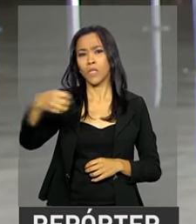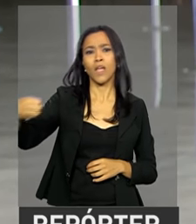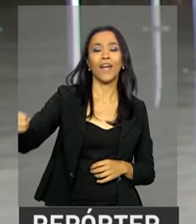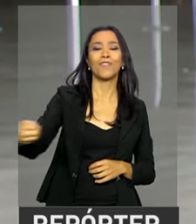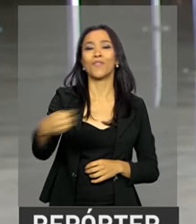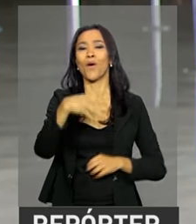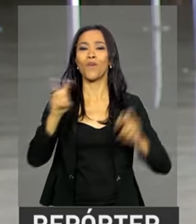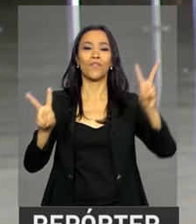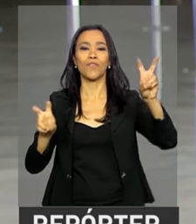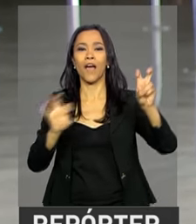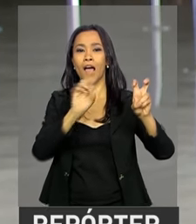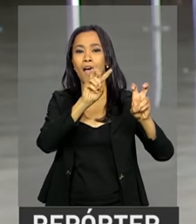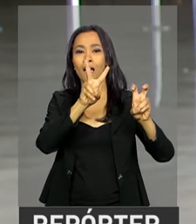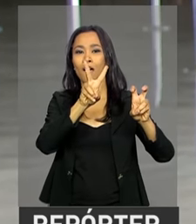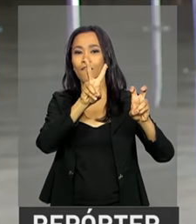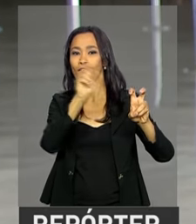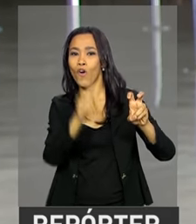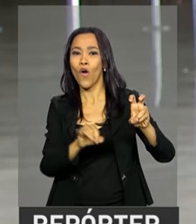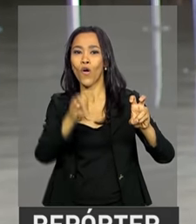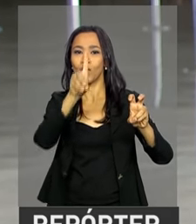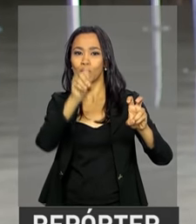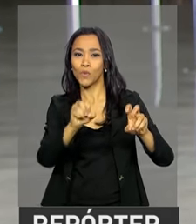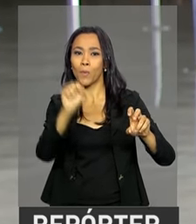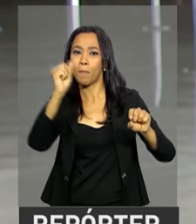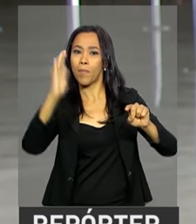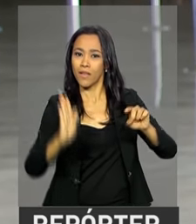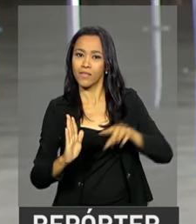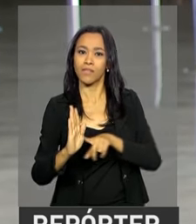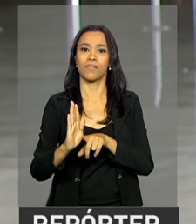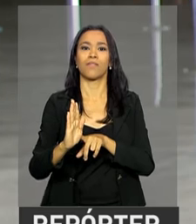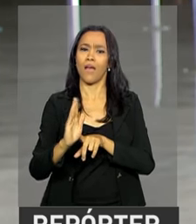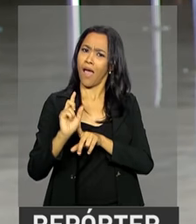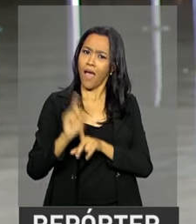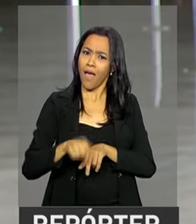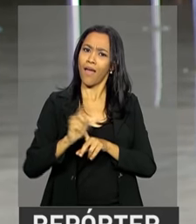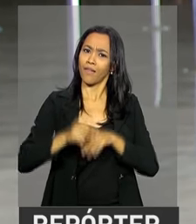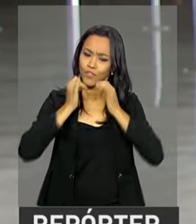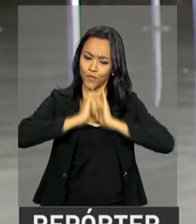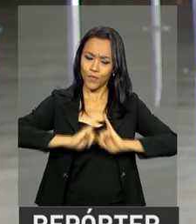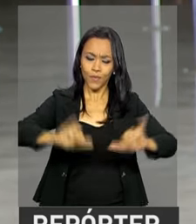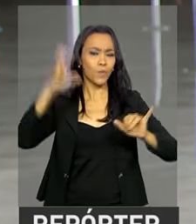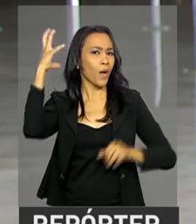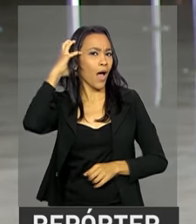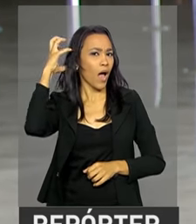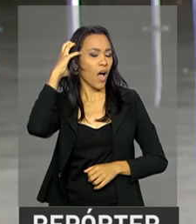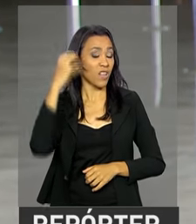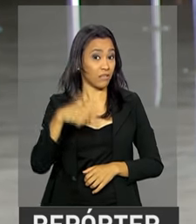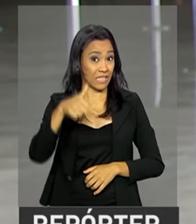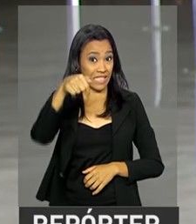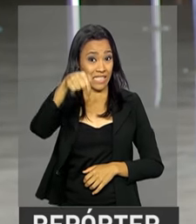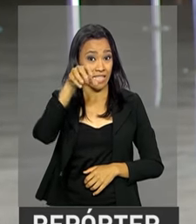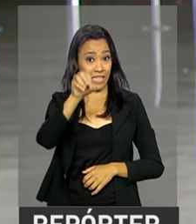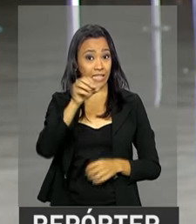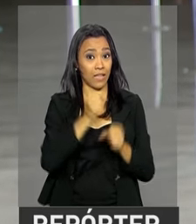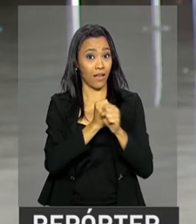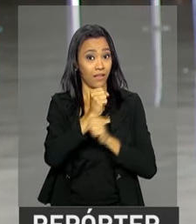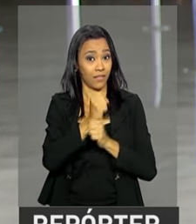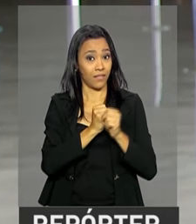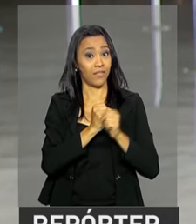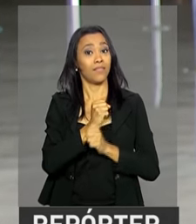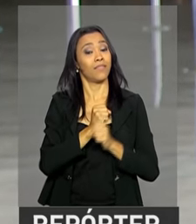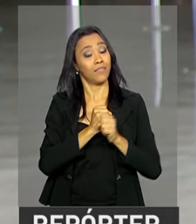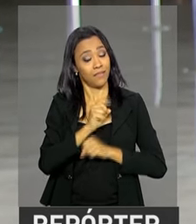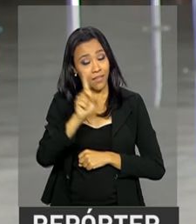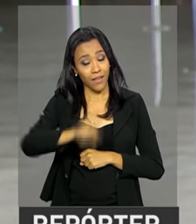Voz do Brasil a primeira parte desse programa que tá no ar no rádio há mais de 70 anos é